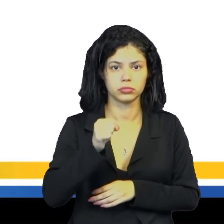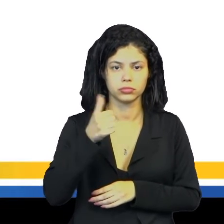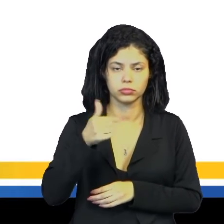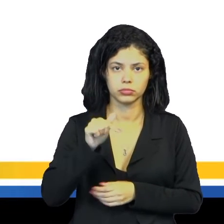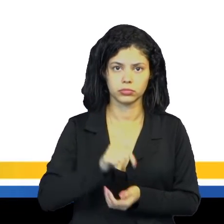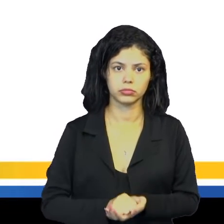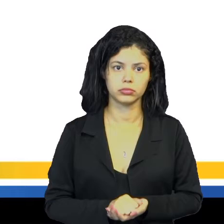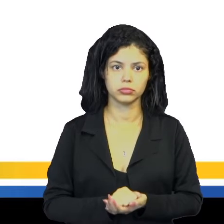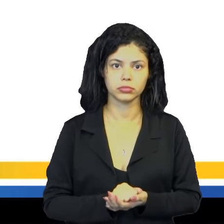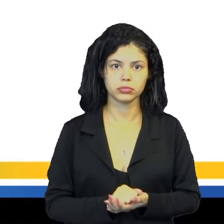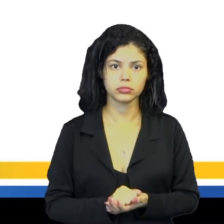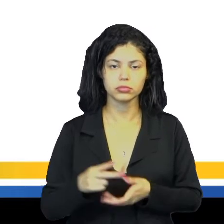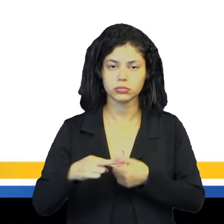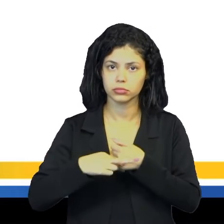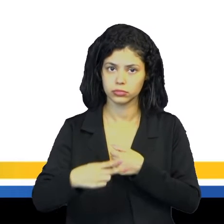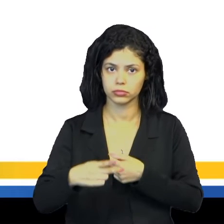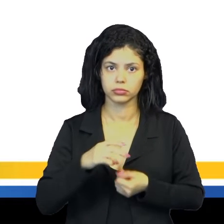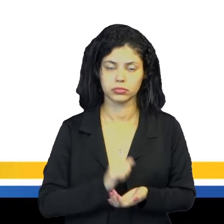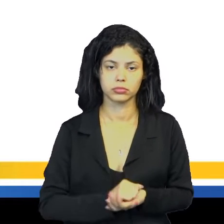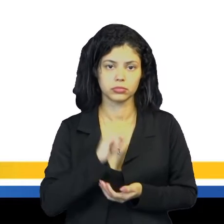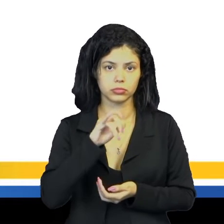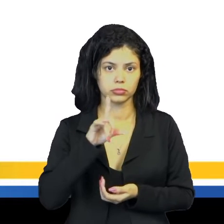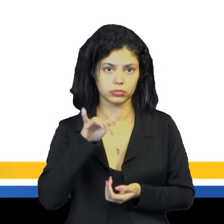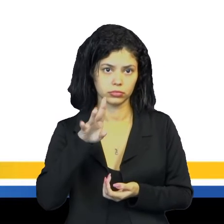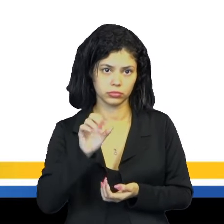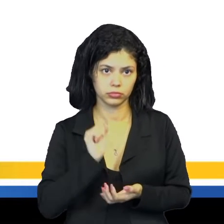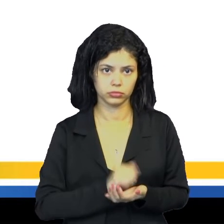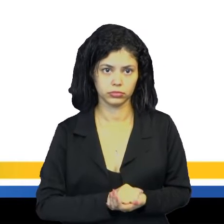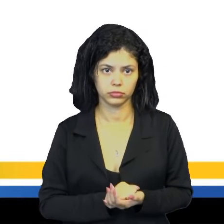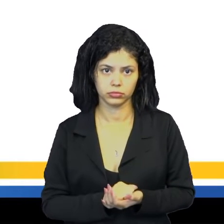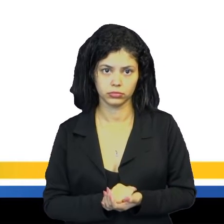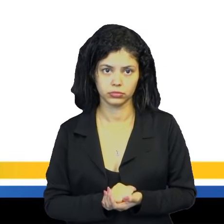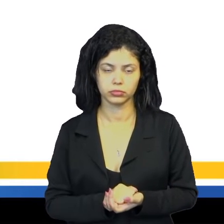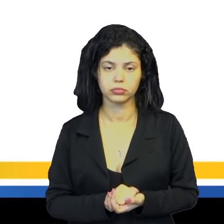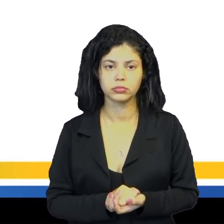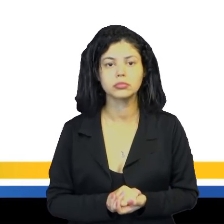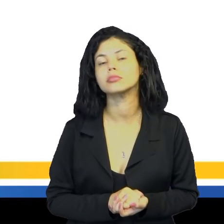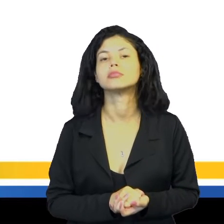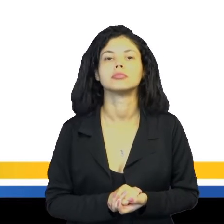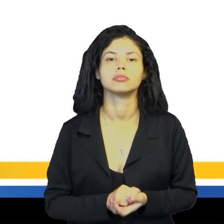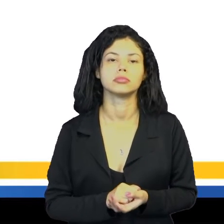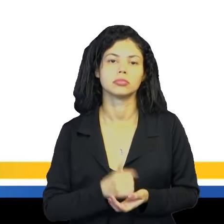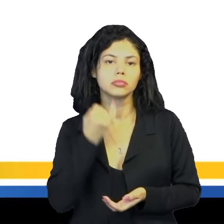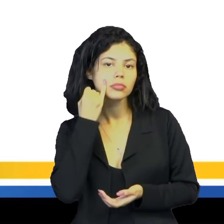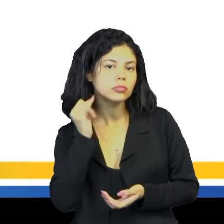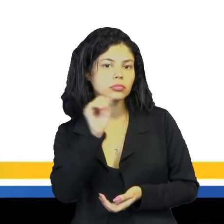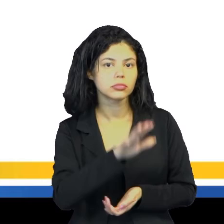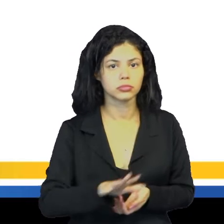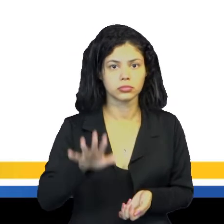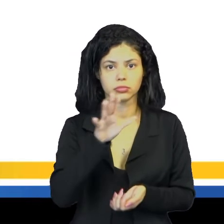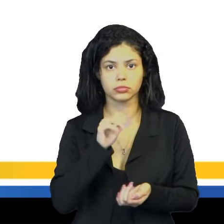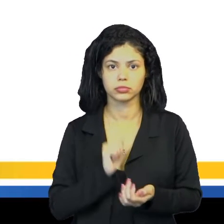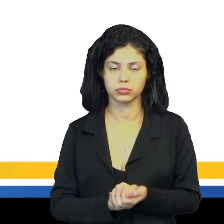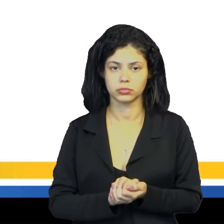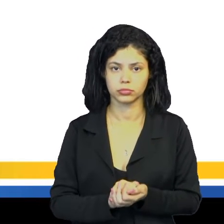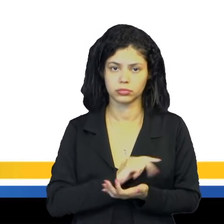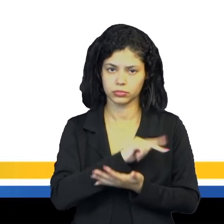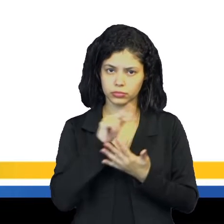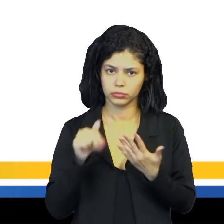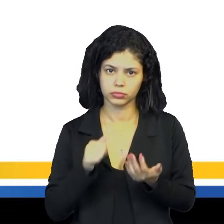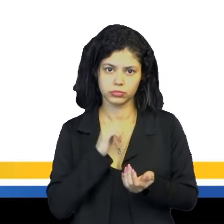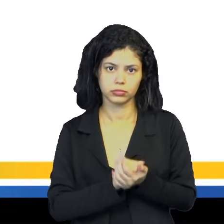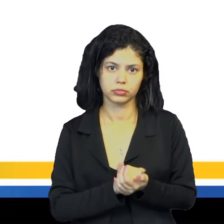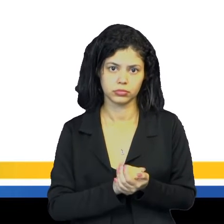1817. As consequências do iluminismo, né? com ideais iluministas, né, tiveram